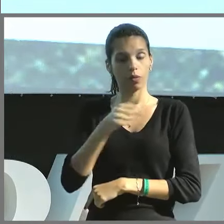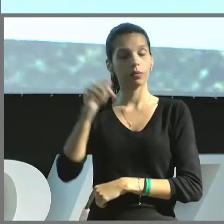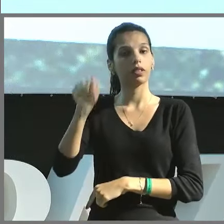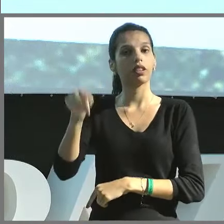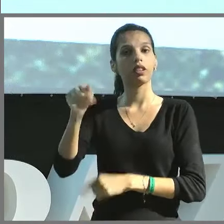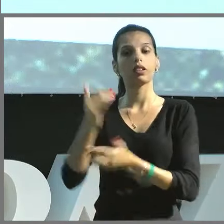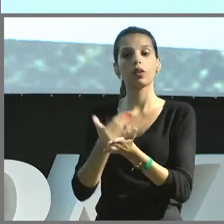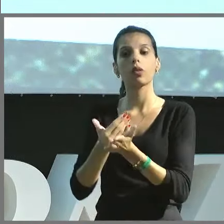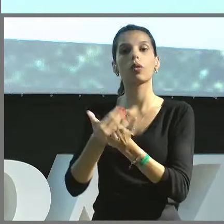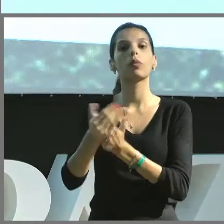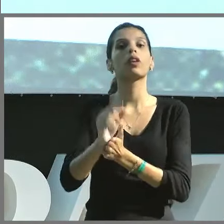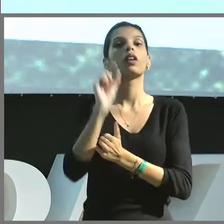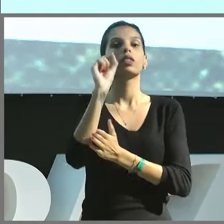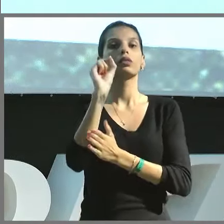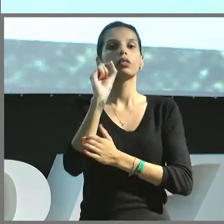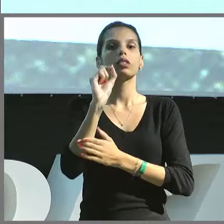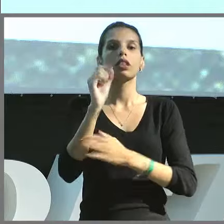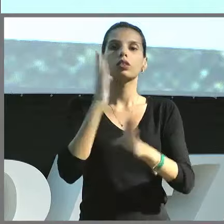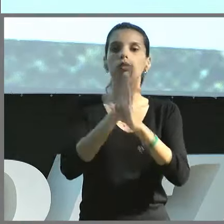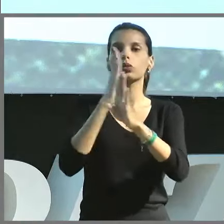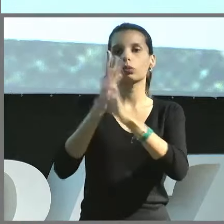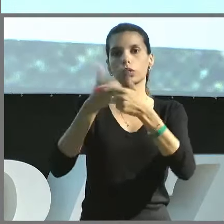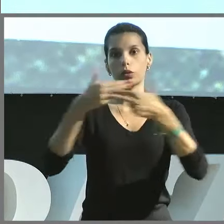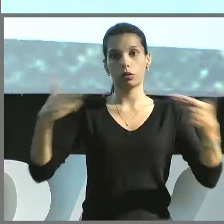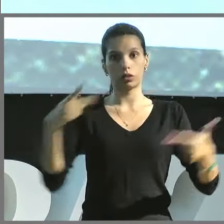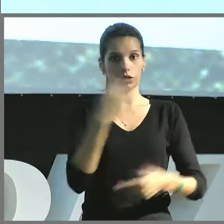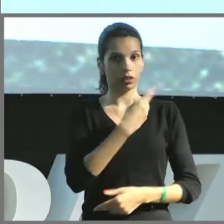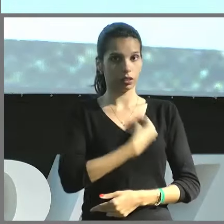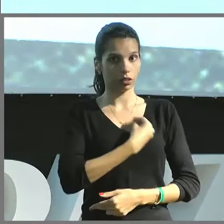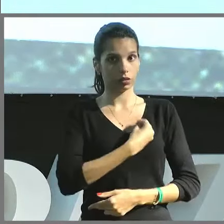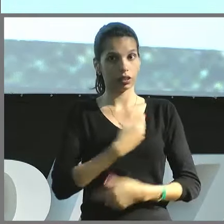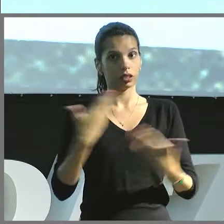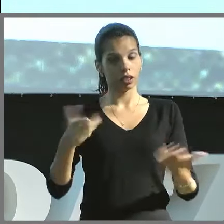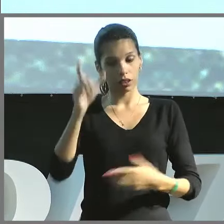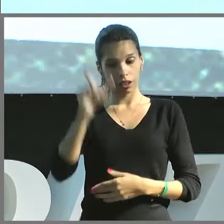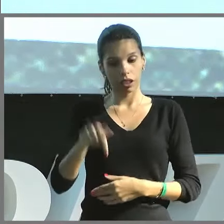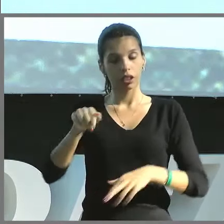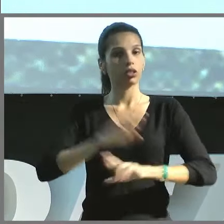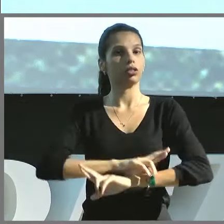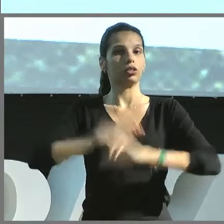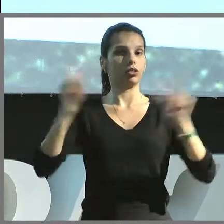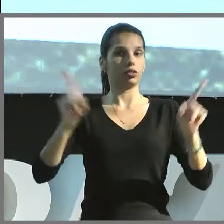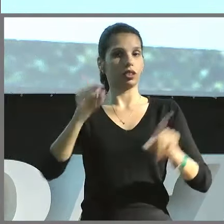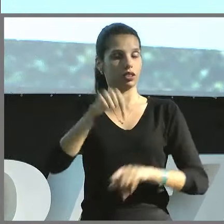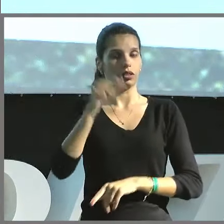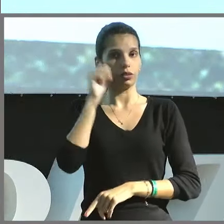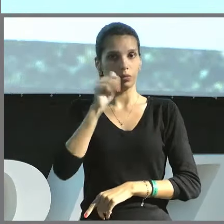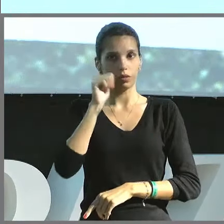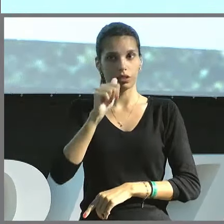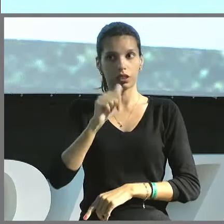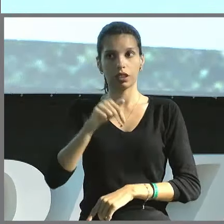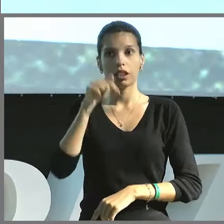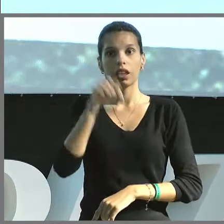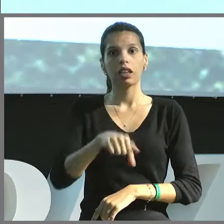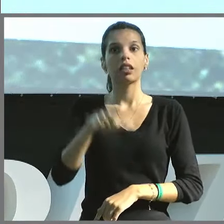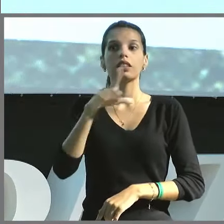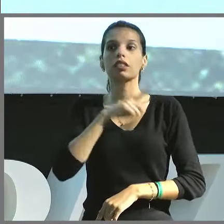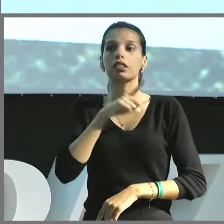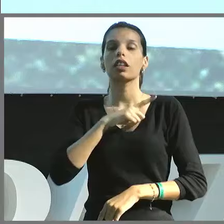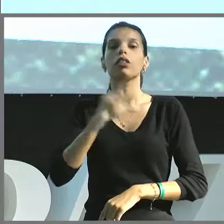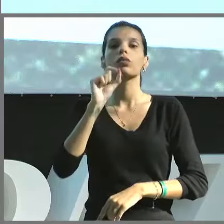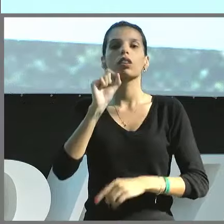nos segredos da sua alma. Era um homem, portanto, diferente. E ela pergunta se ele era um